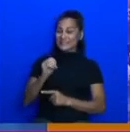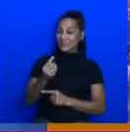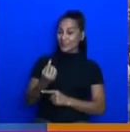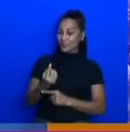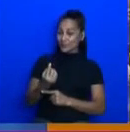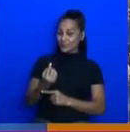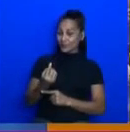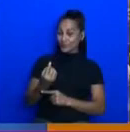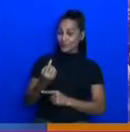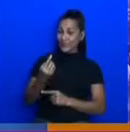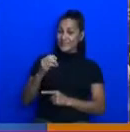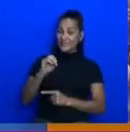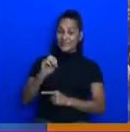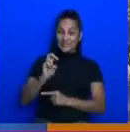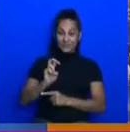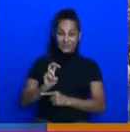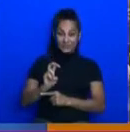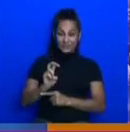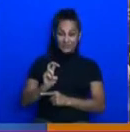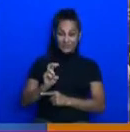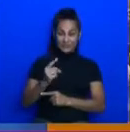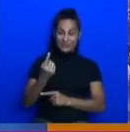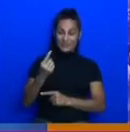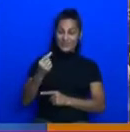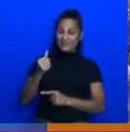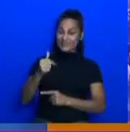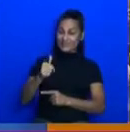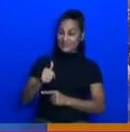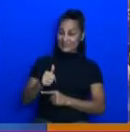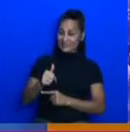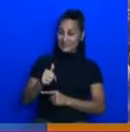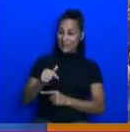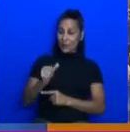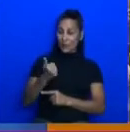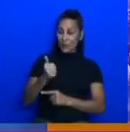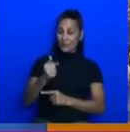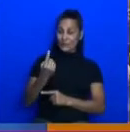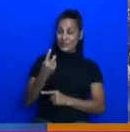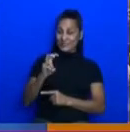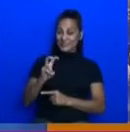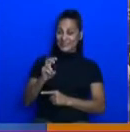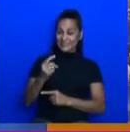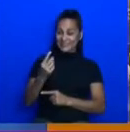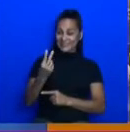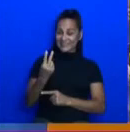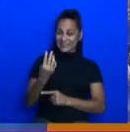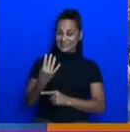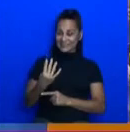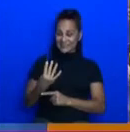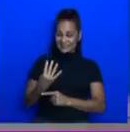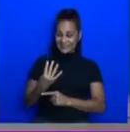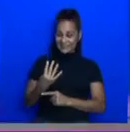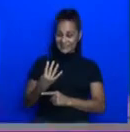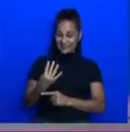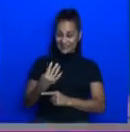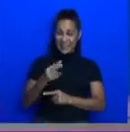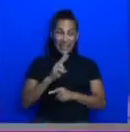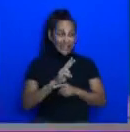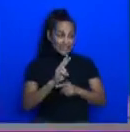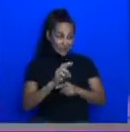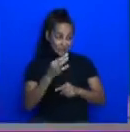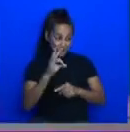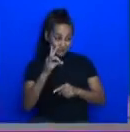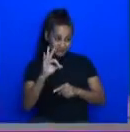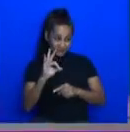22, 01, 05, 17, 11, 15 e 24.